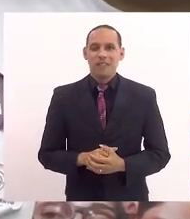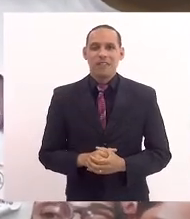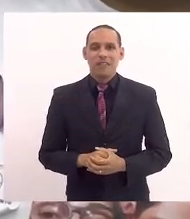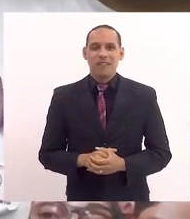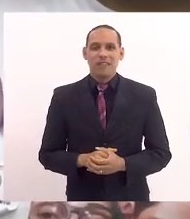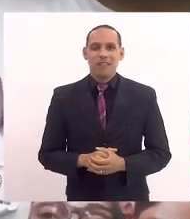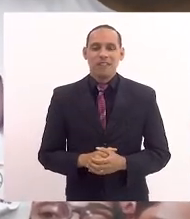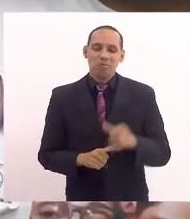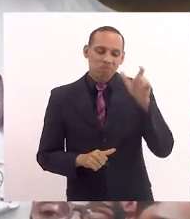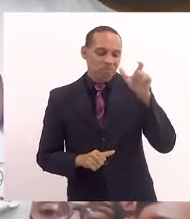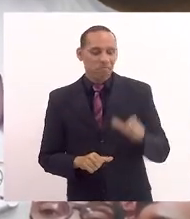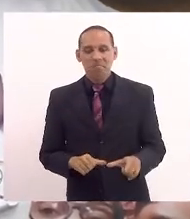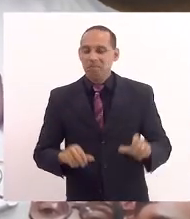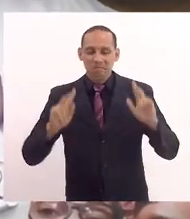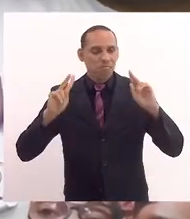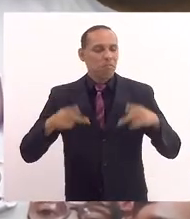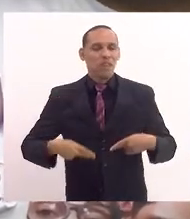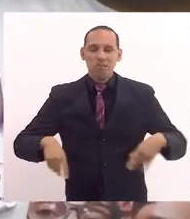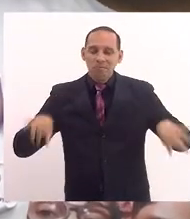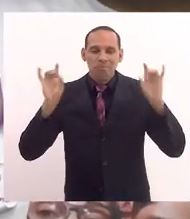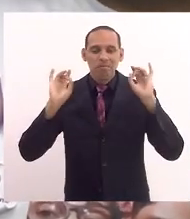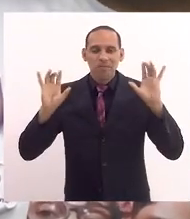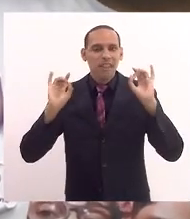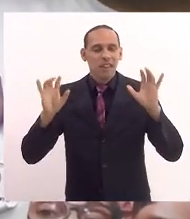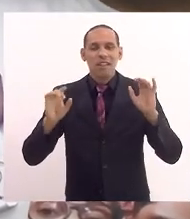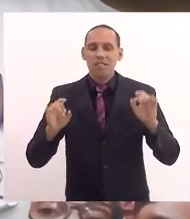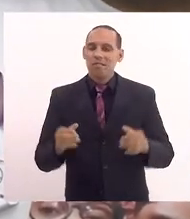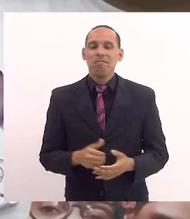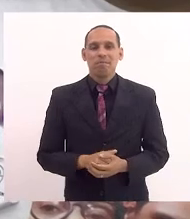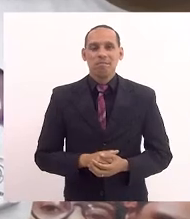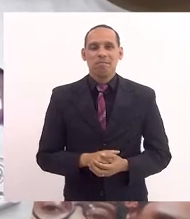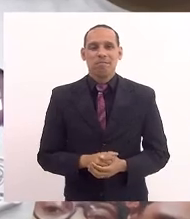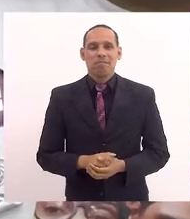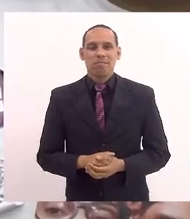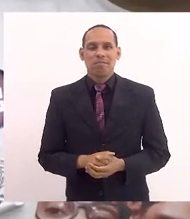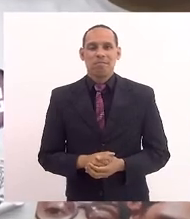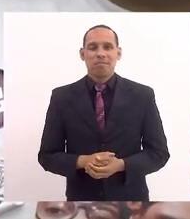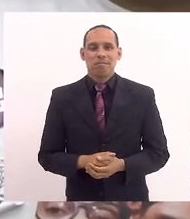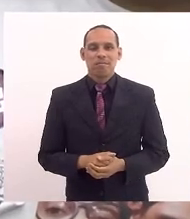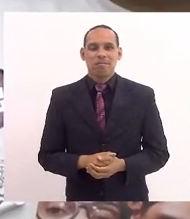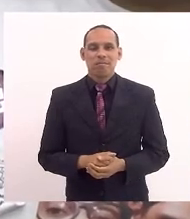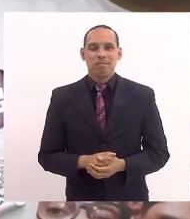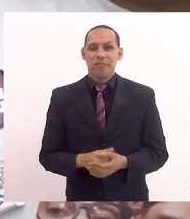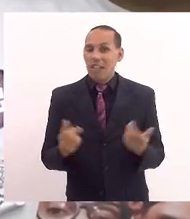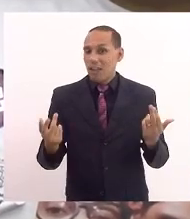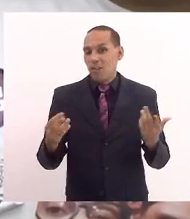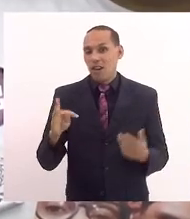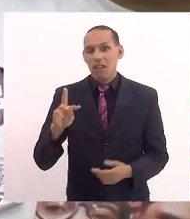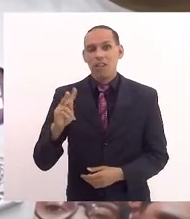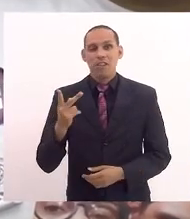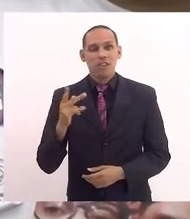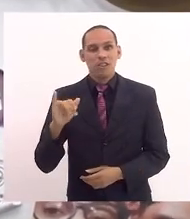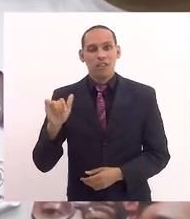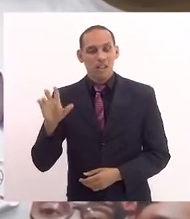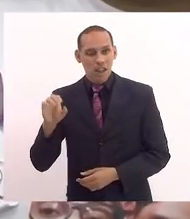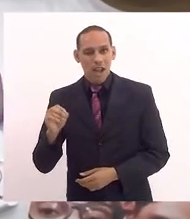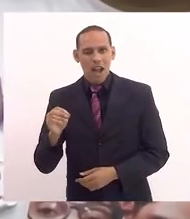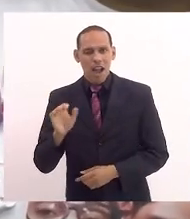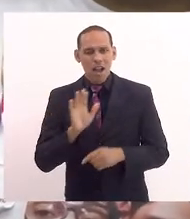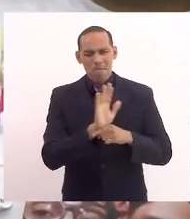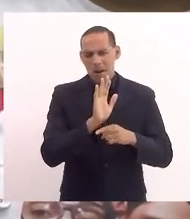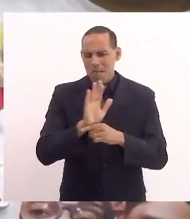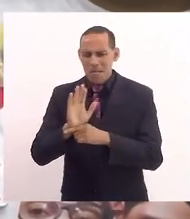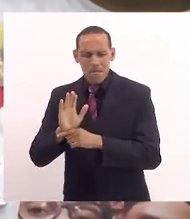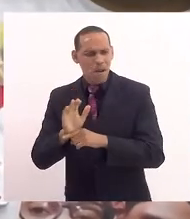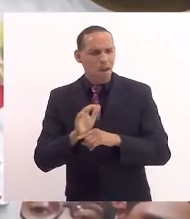Um ser humano incrível. Ser humano especial. Que assim como o Thiago movimentou tudo e todos aqui, botou a mão no